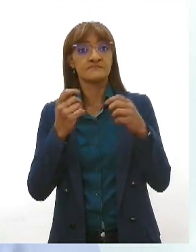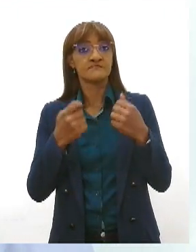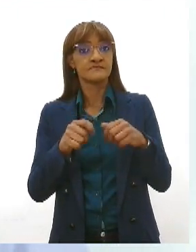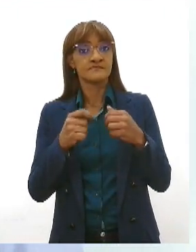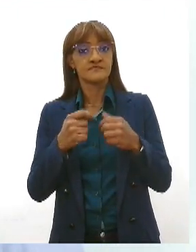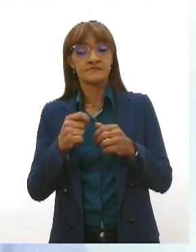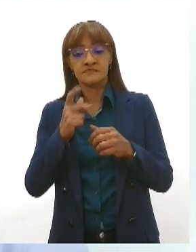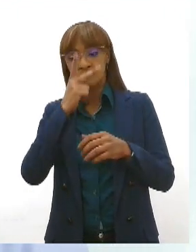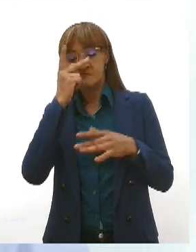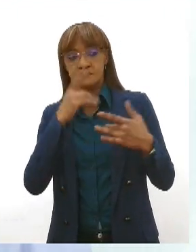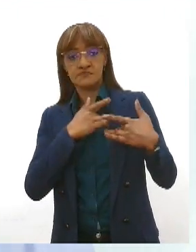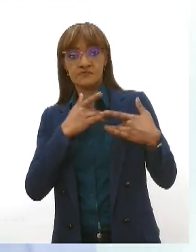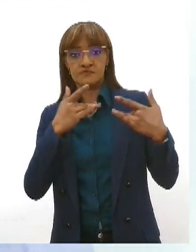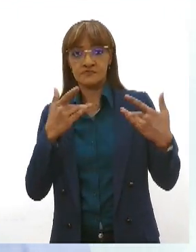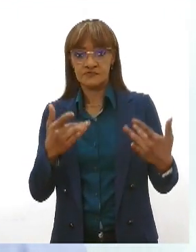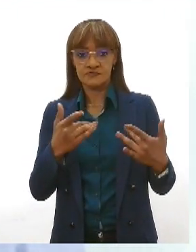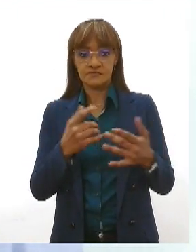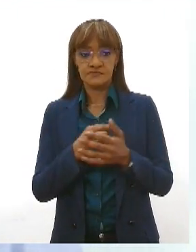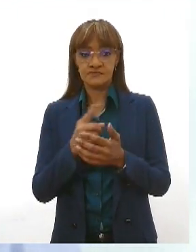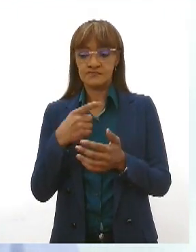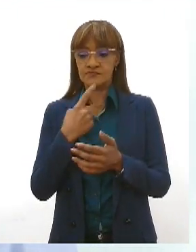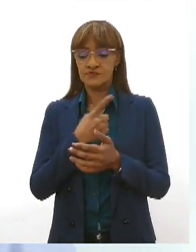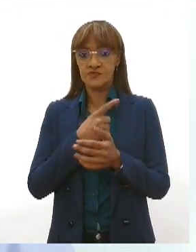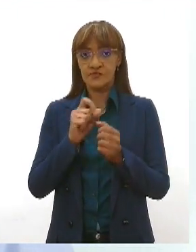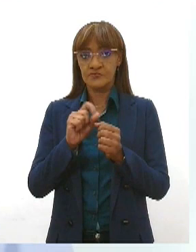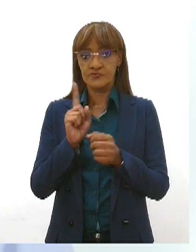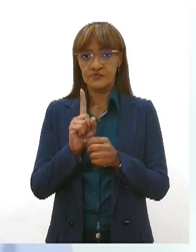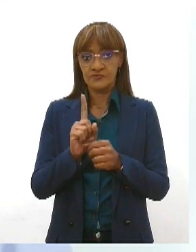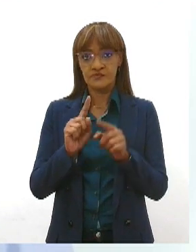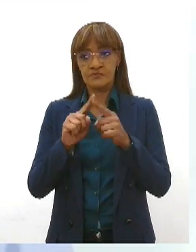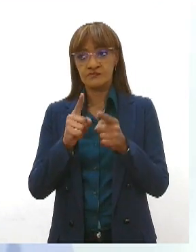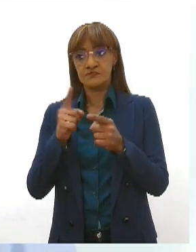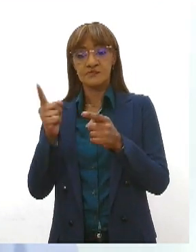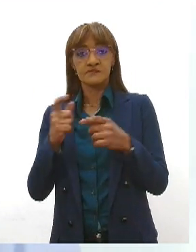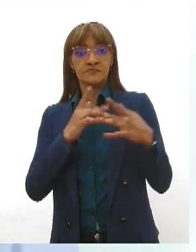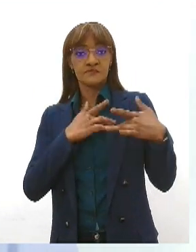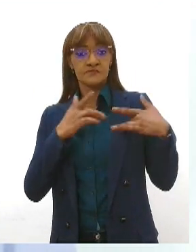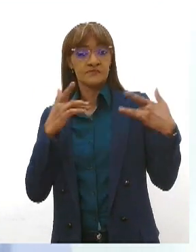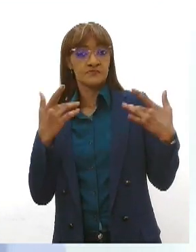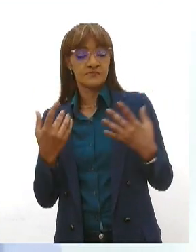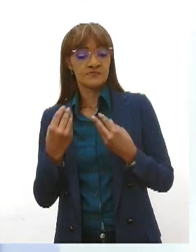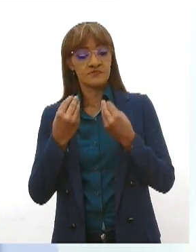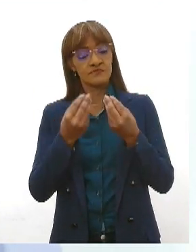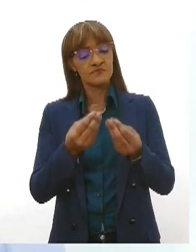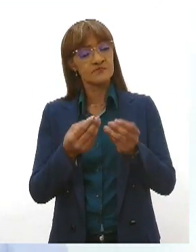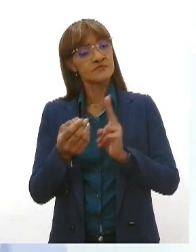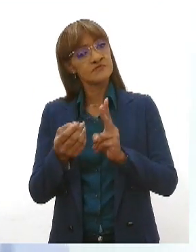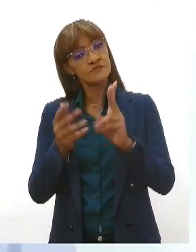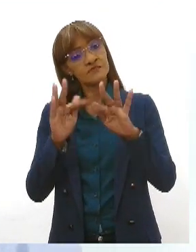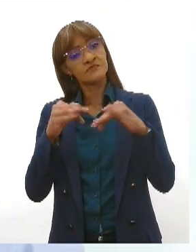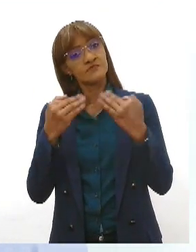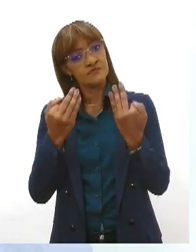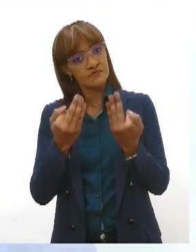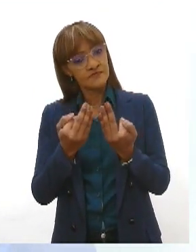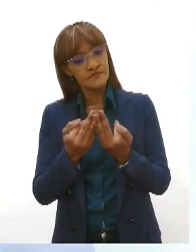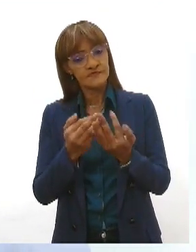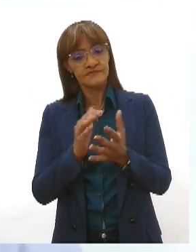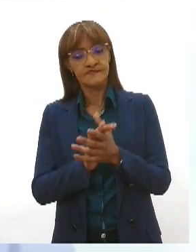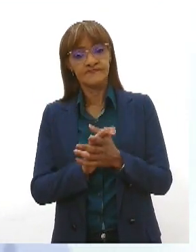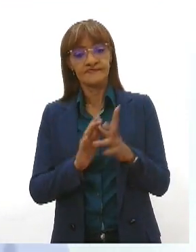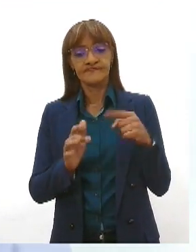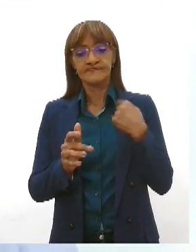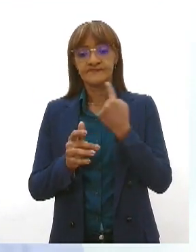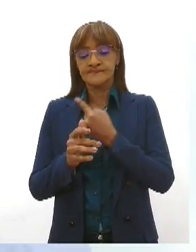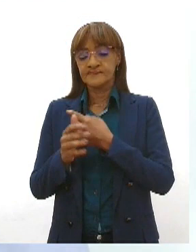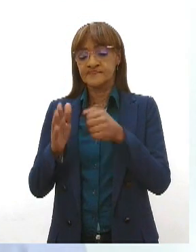órgãos. Os órgãos são doados, então por isso que a gente faz um apelo sempre à família, né? Todos nós devemos conversar